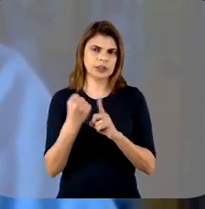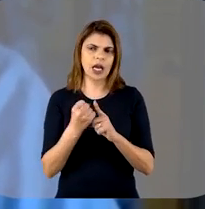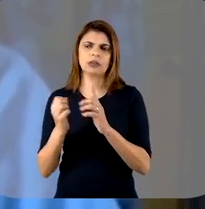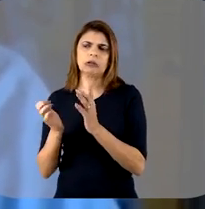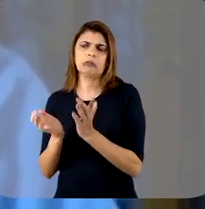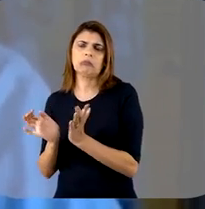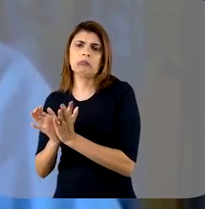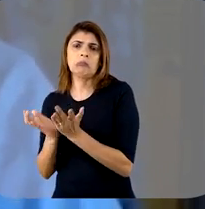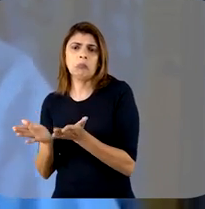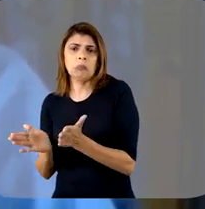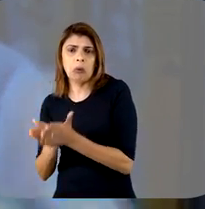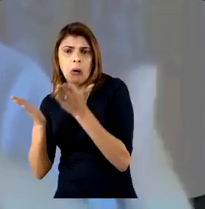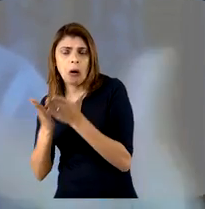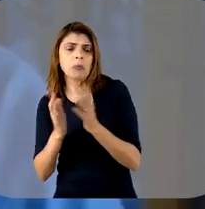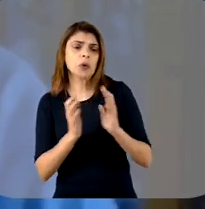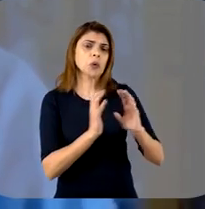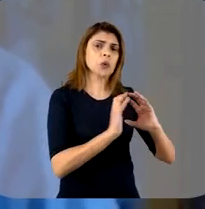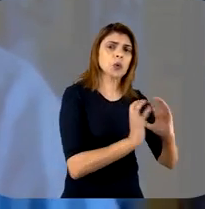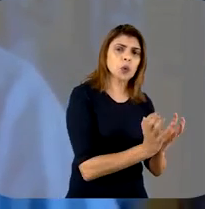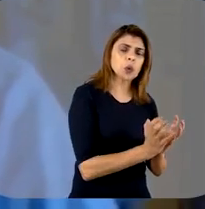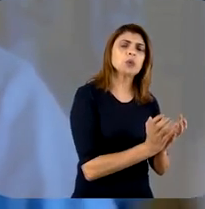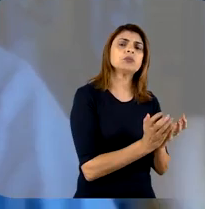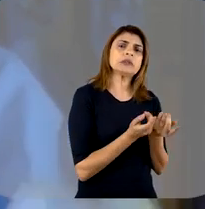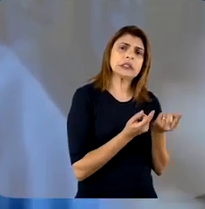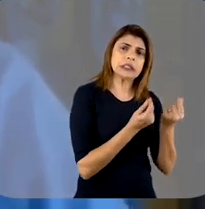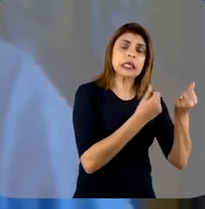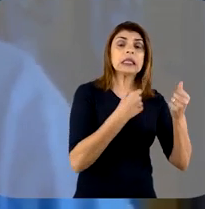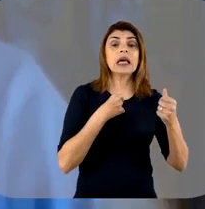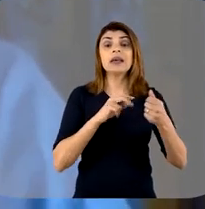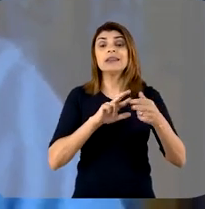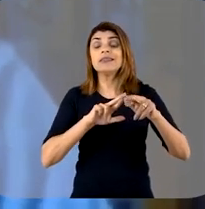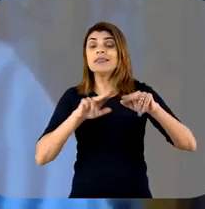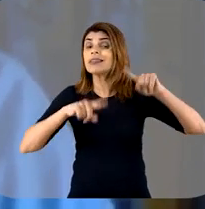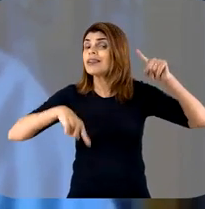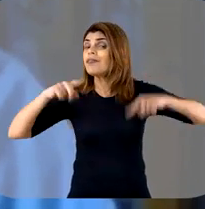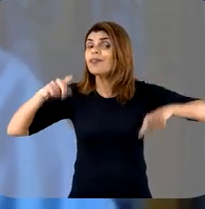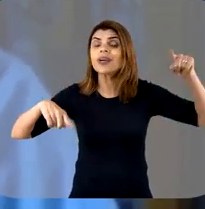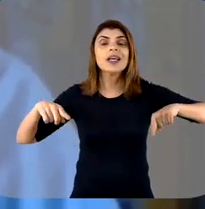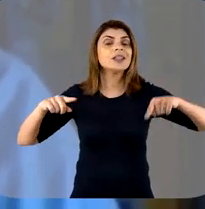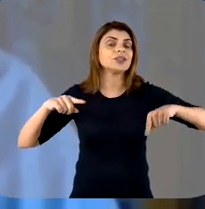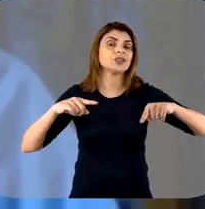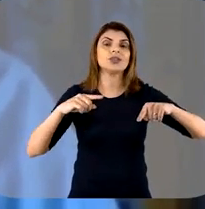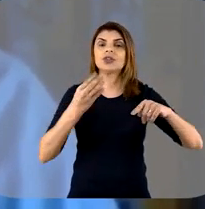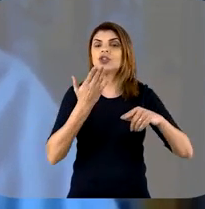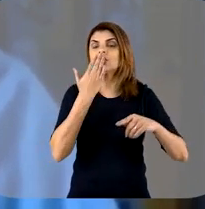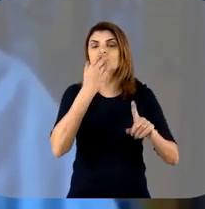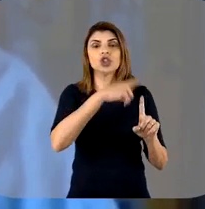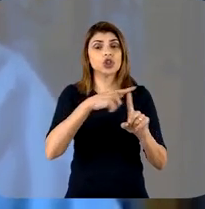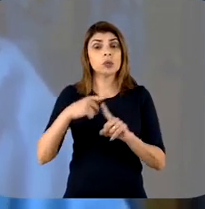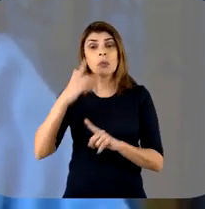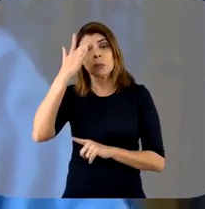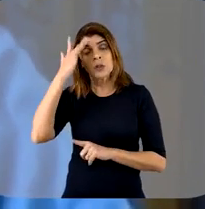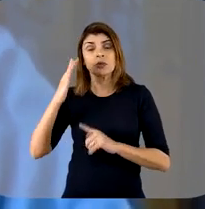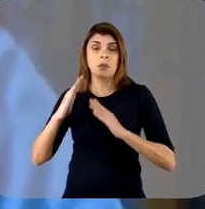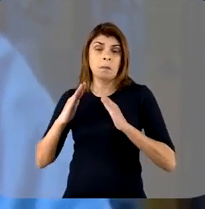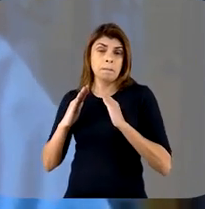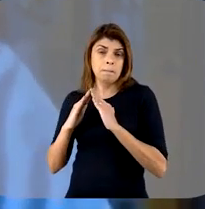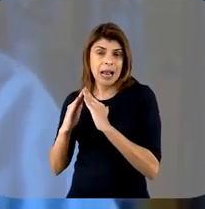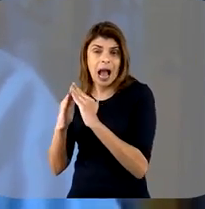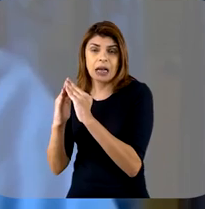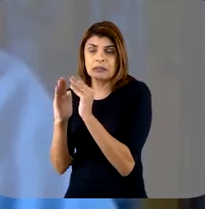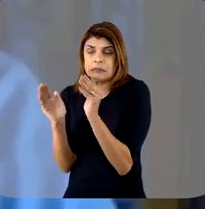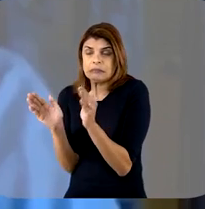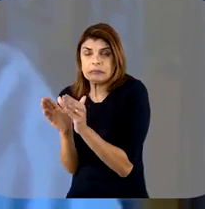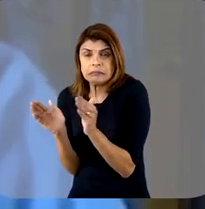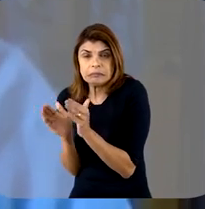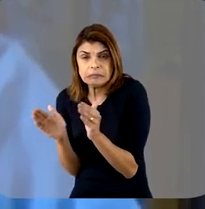Ou seja, ela tem diferente nível de transmissão em diferentes grupos, né? Pessoas morando em habitações